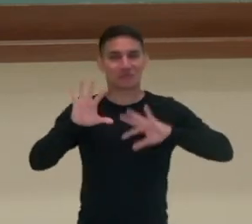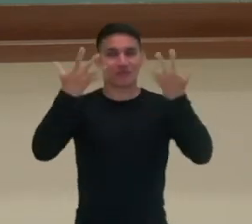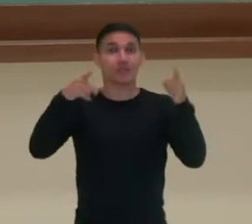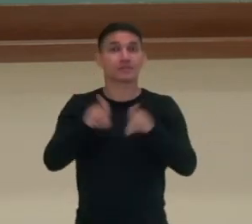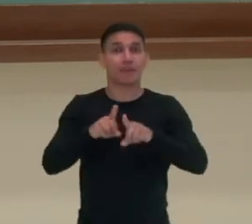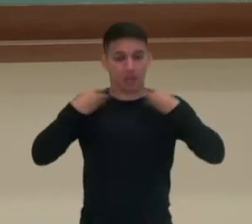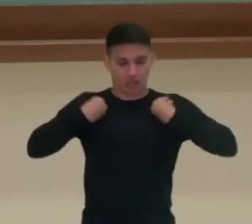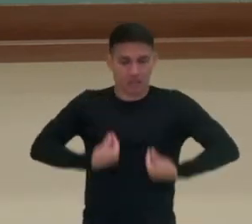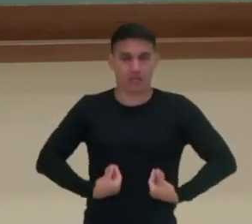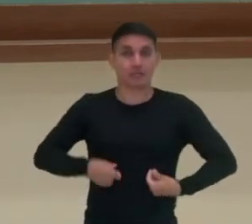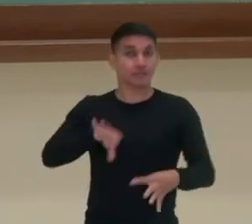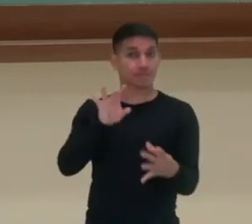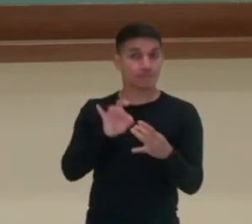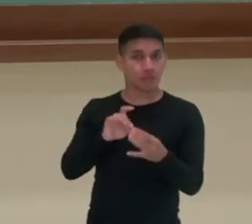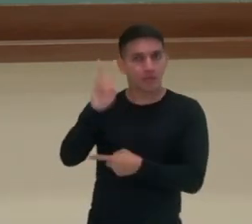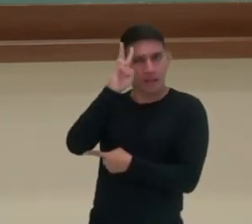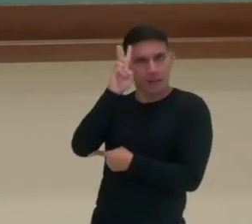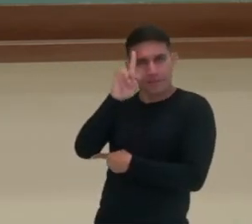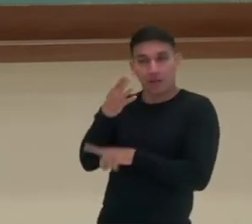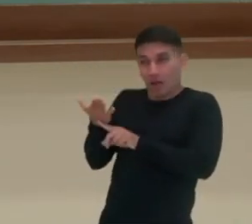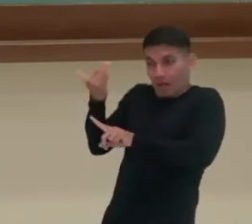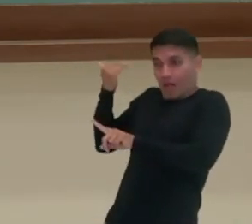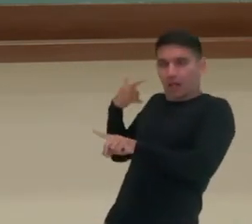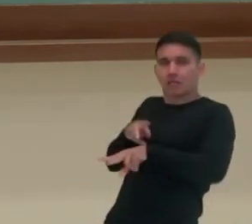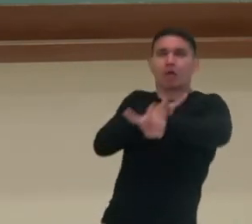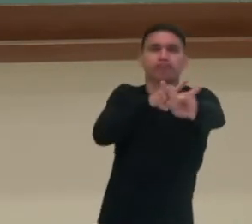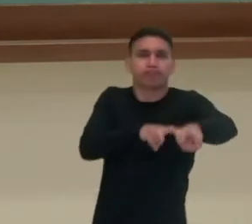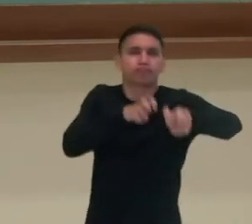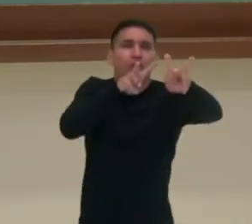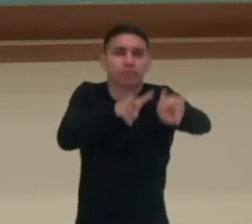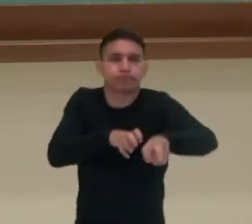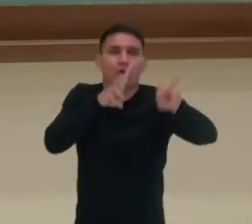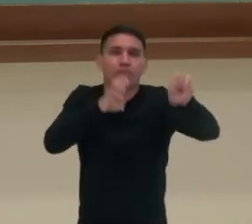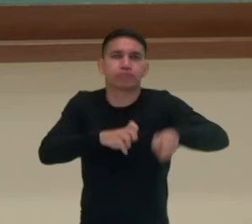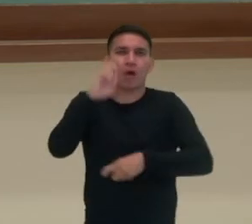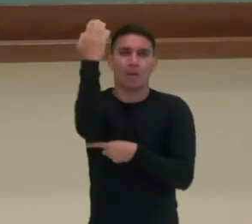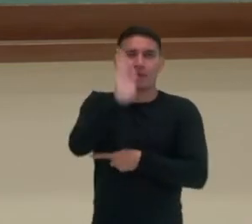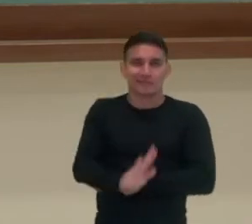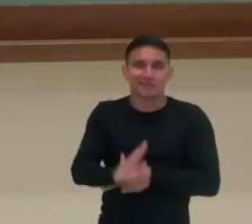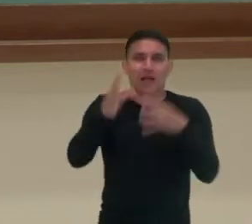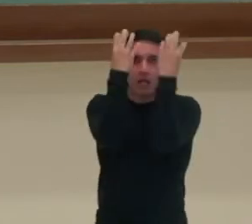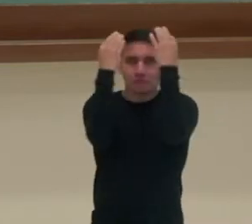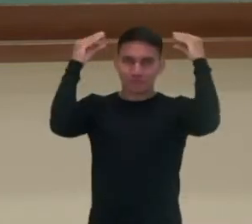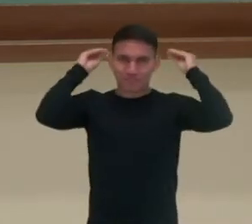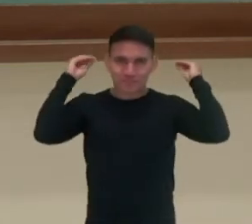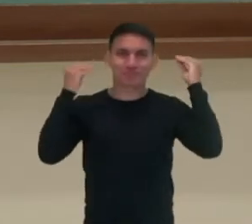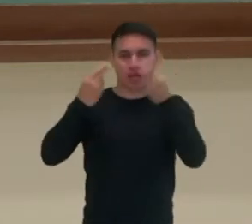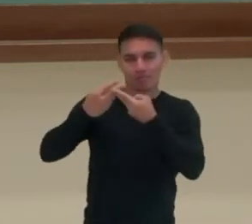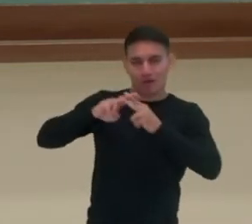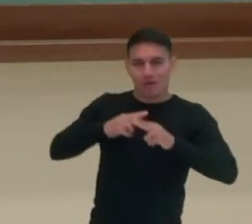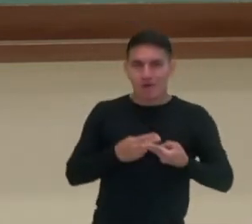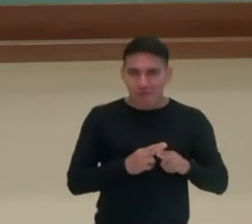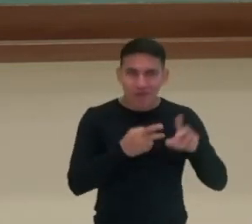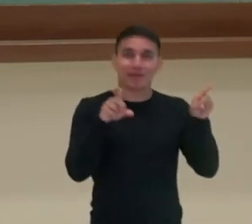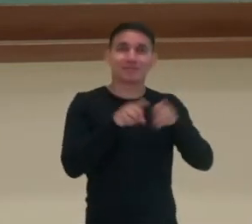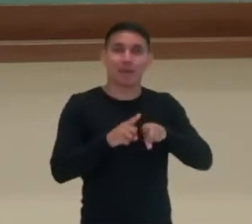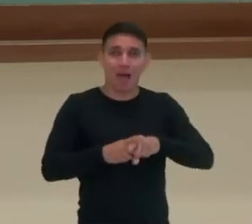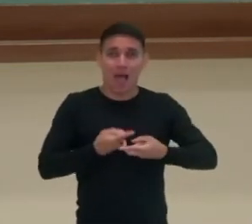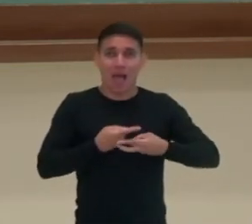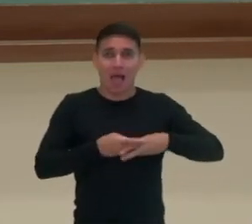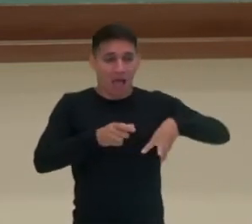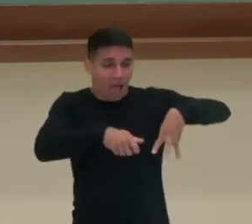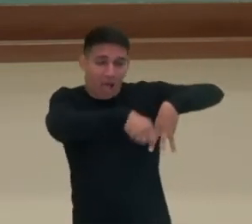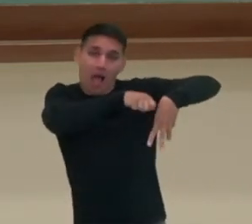roupas específicas que lembram o passado rural do Brasil, chapéu de palha, calça com remendos e